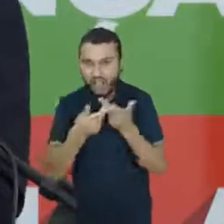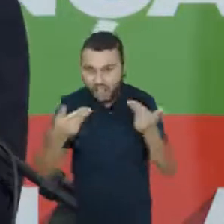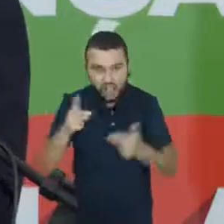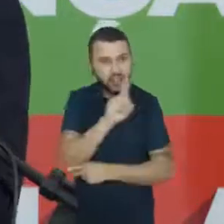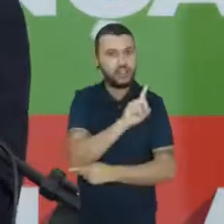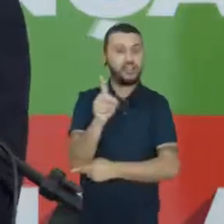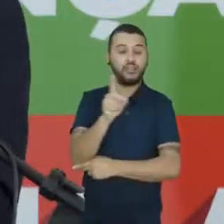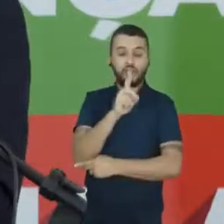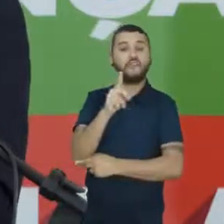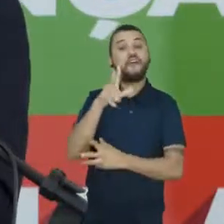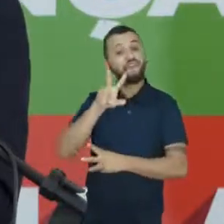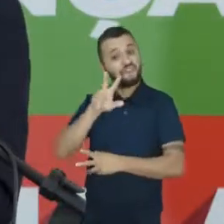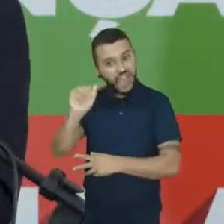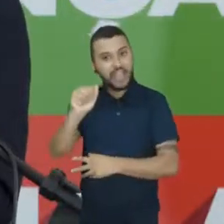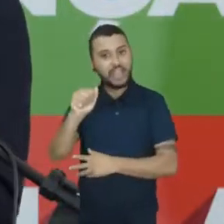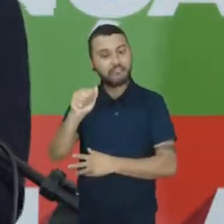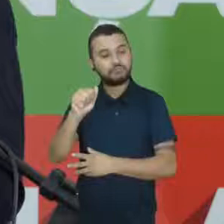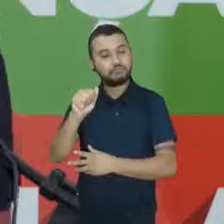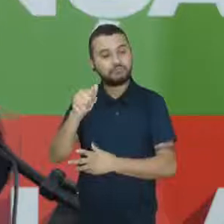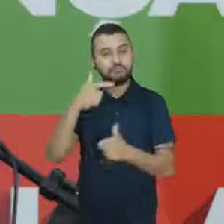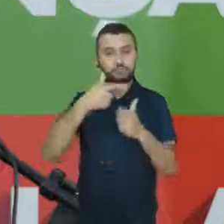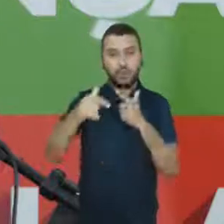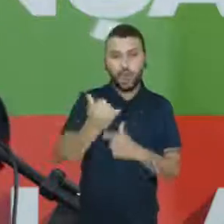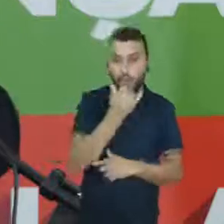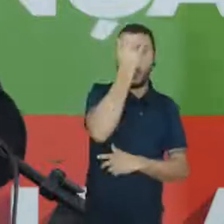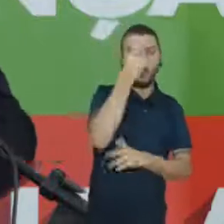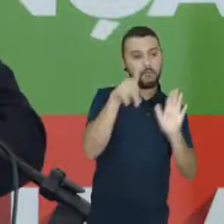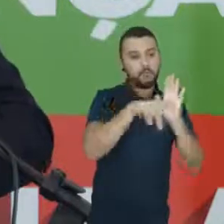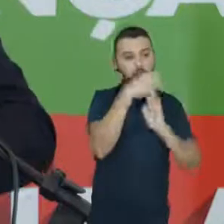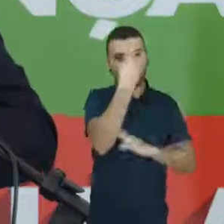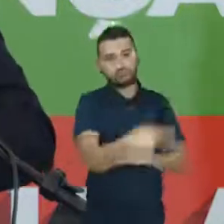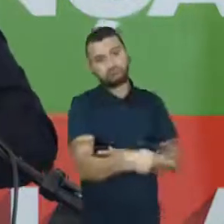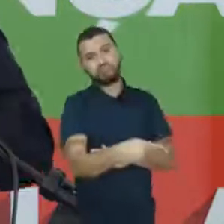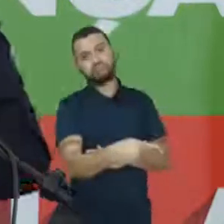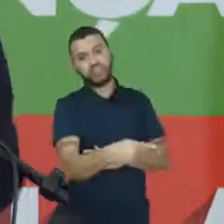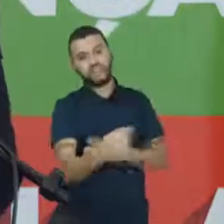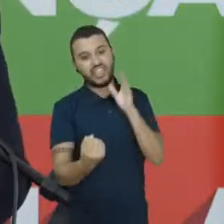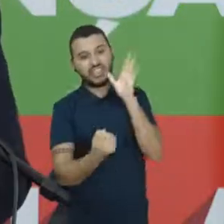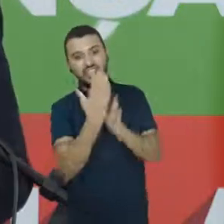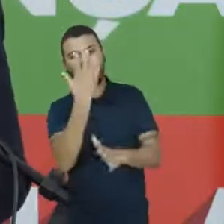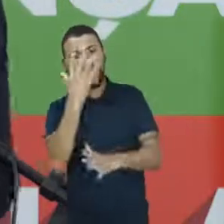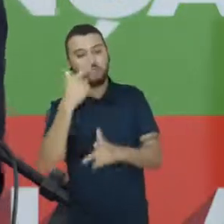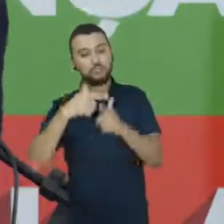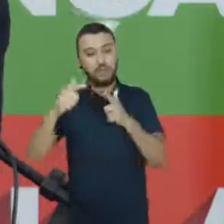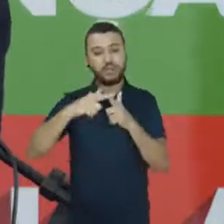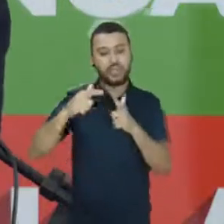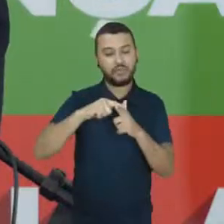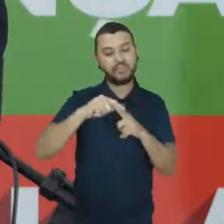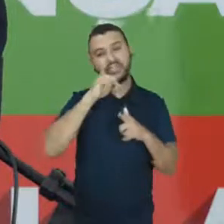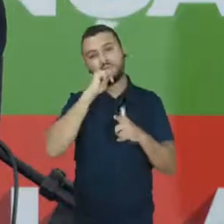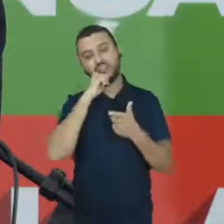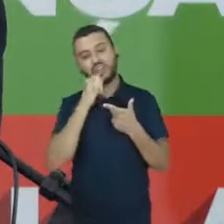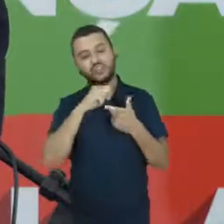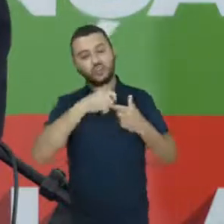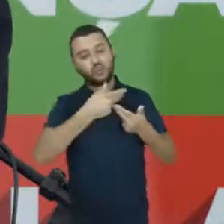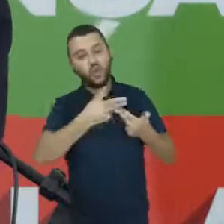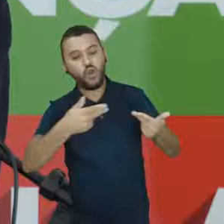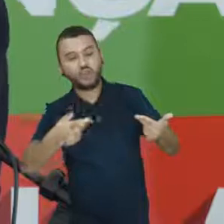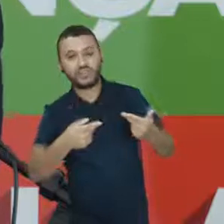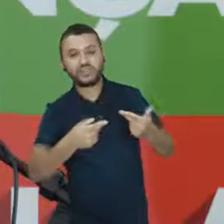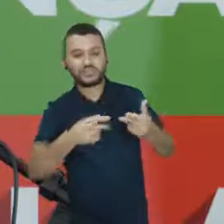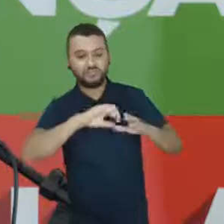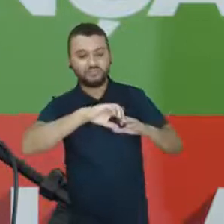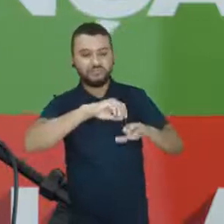a si próprio. Estará criando prejuízo para os seus produtos e estará criando prejuízo para